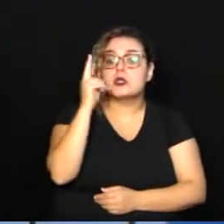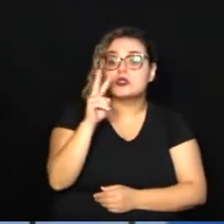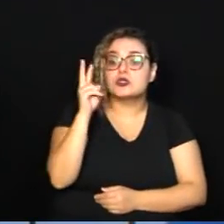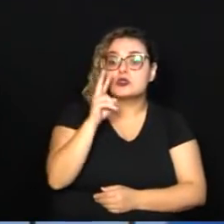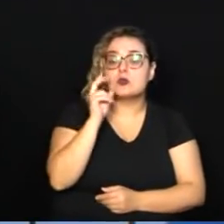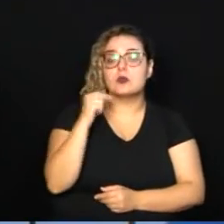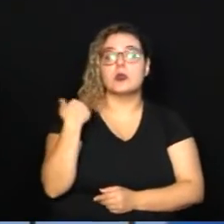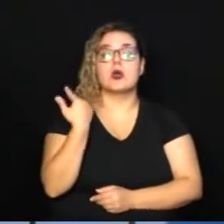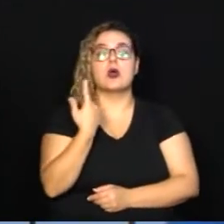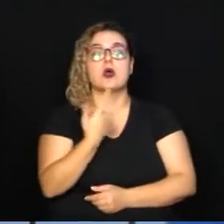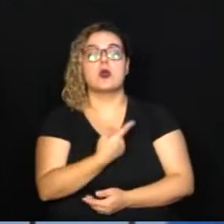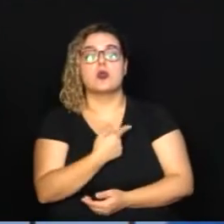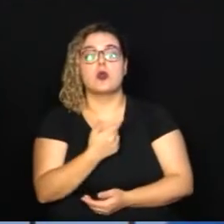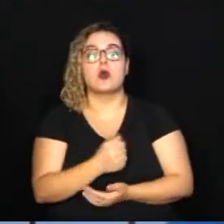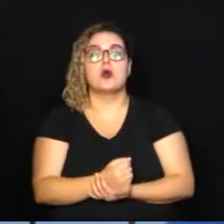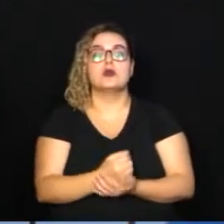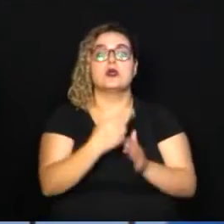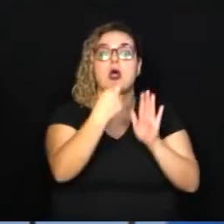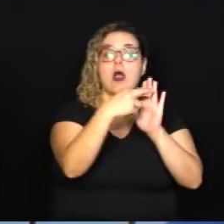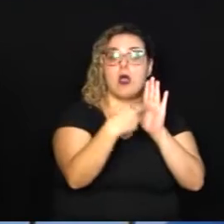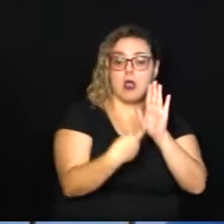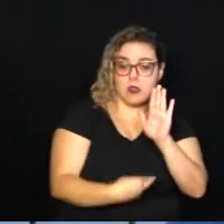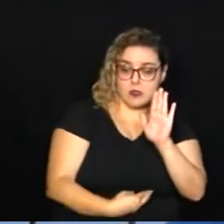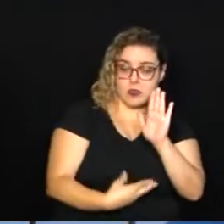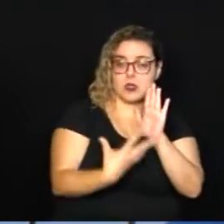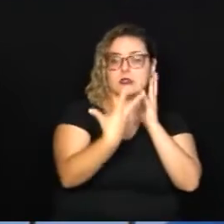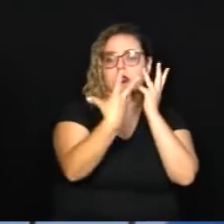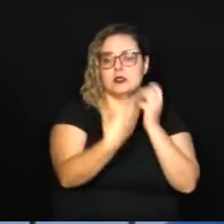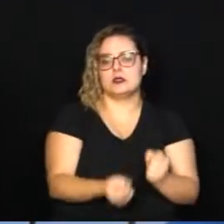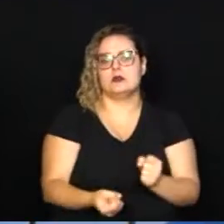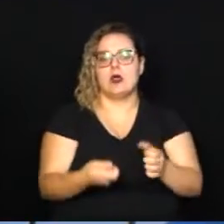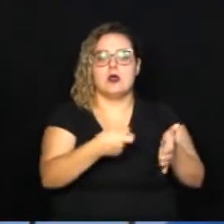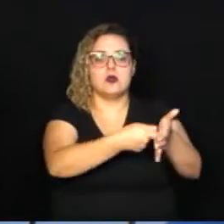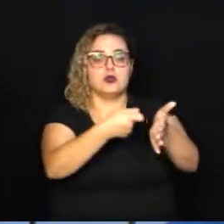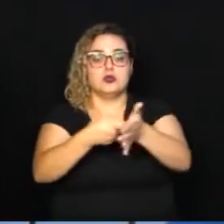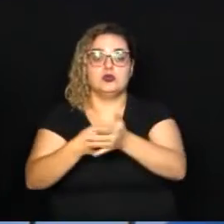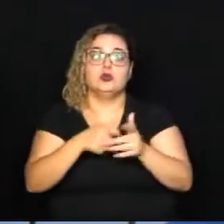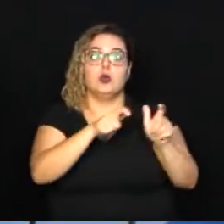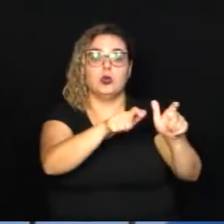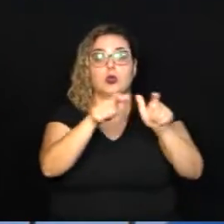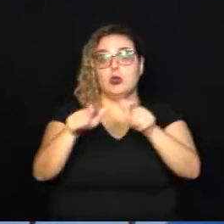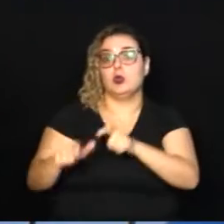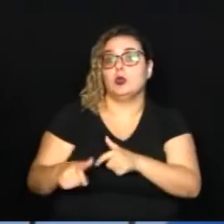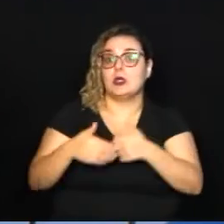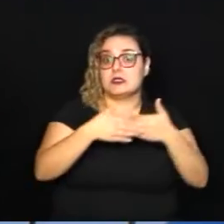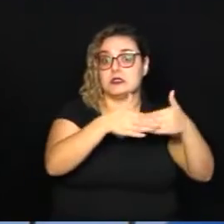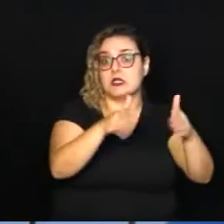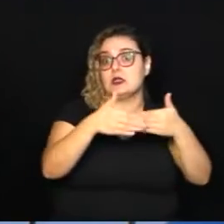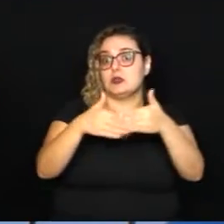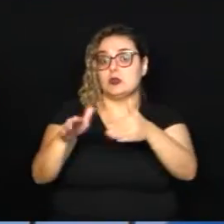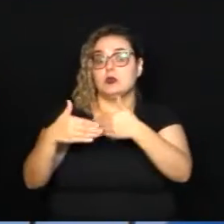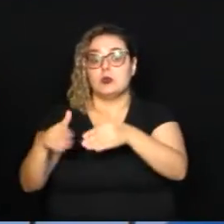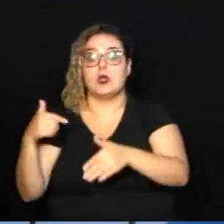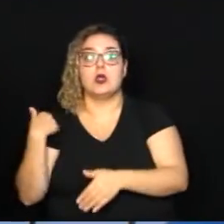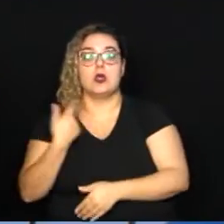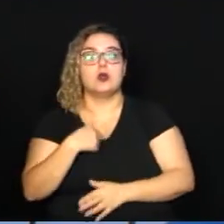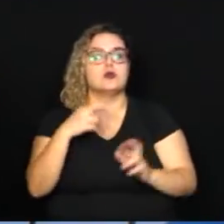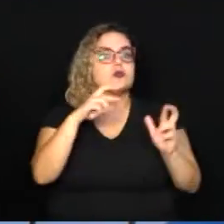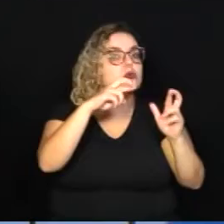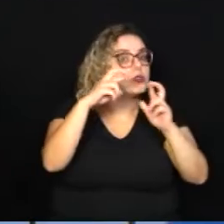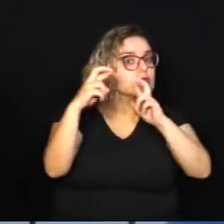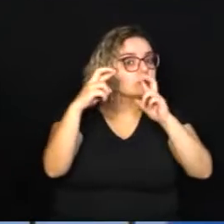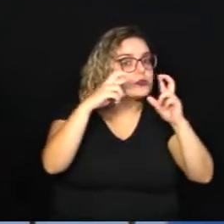inclusive a nossa redação recebeu algumas denúncias de locais que estariam funcionando e nós fomos